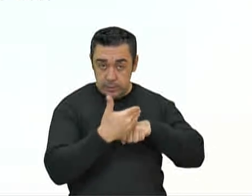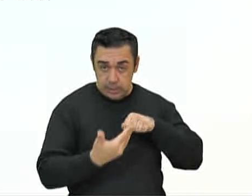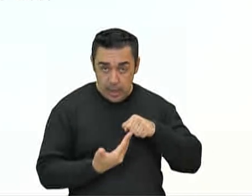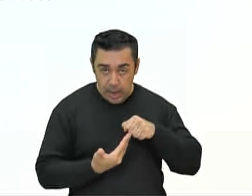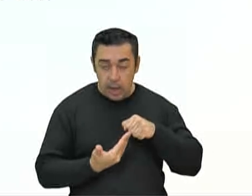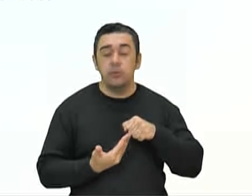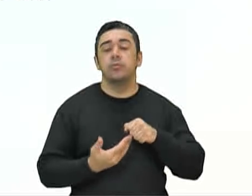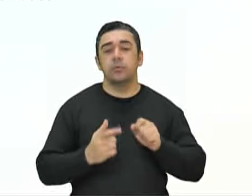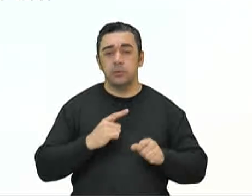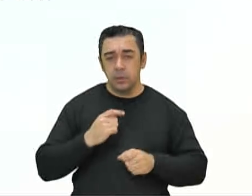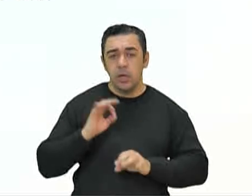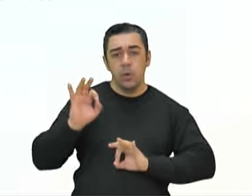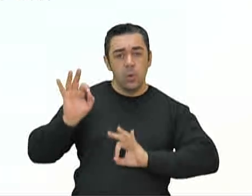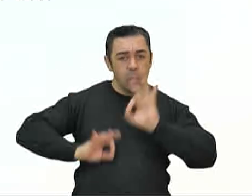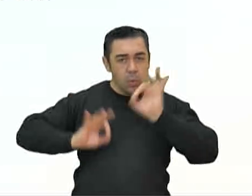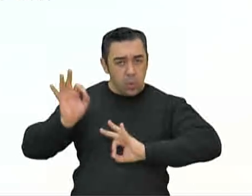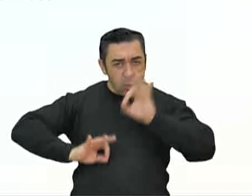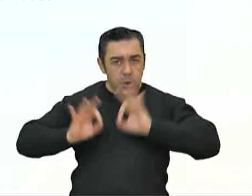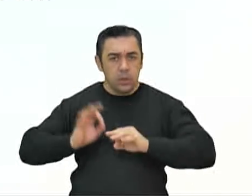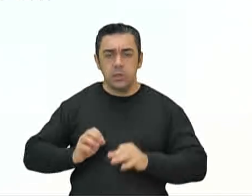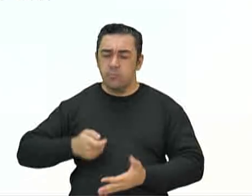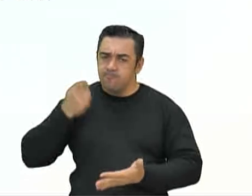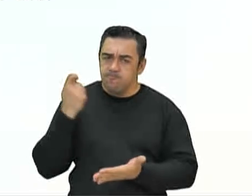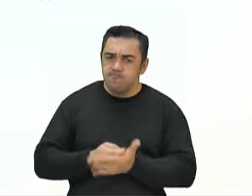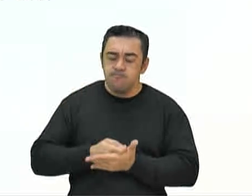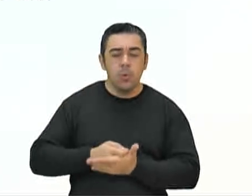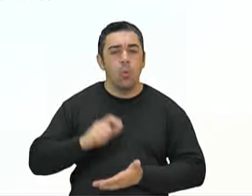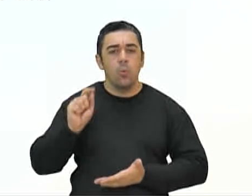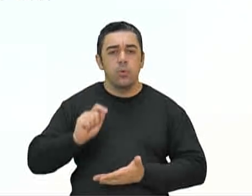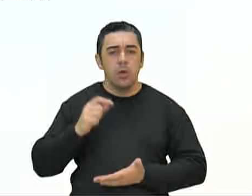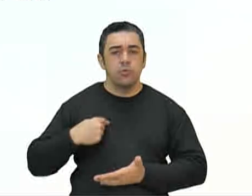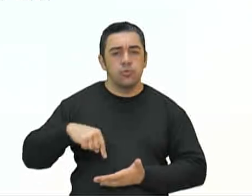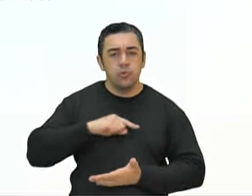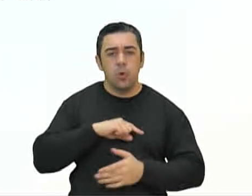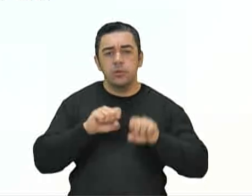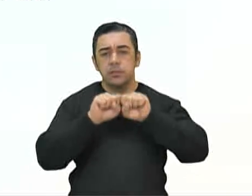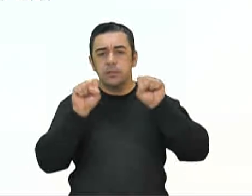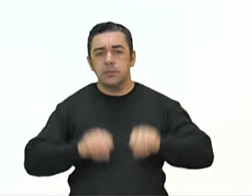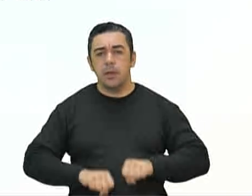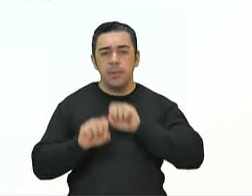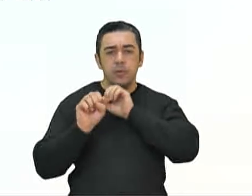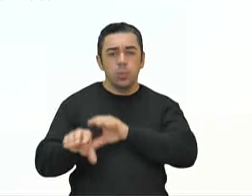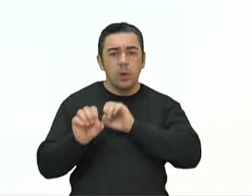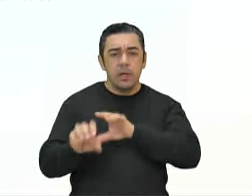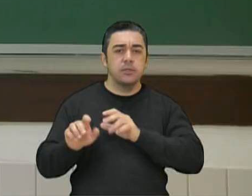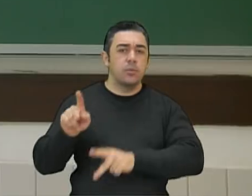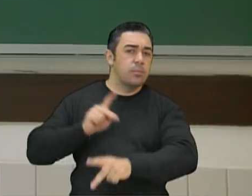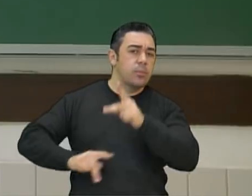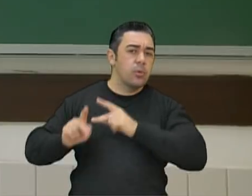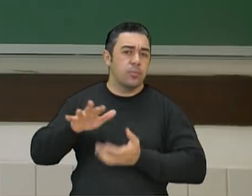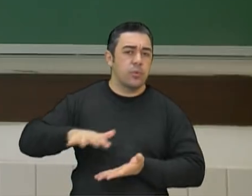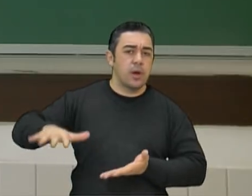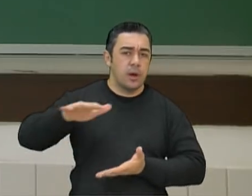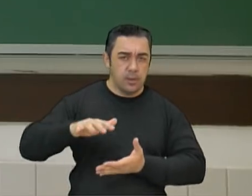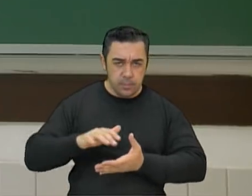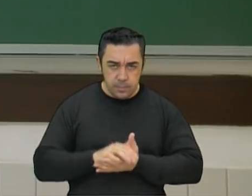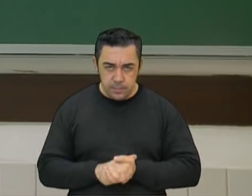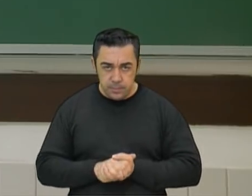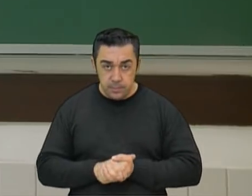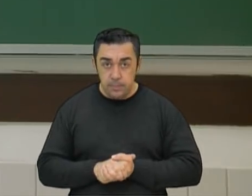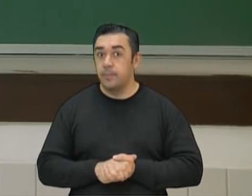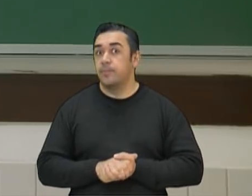uma reorganização radical de todo o nosso sistema de educação popular. Então, aqui